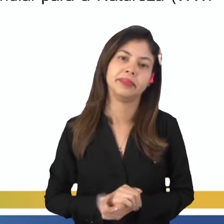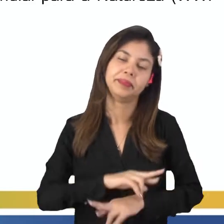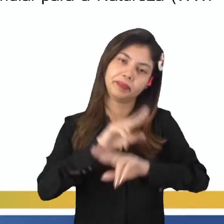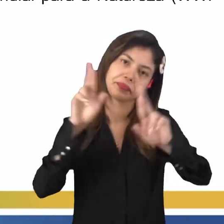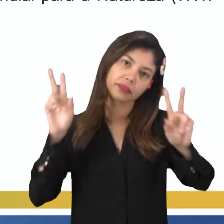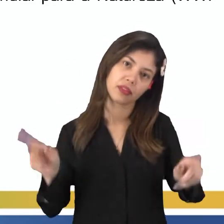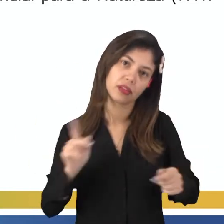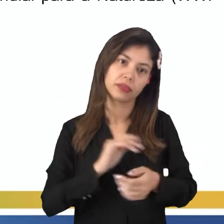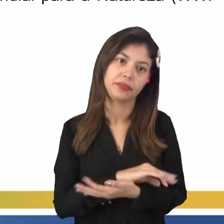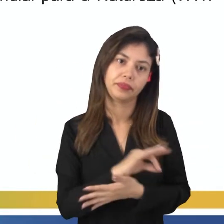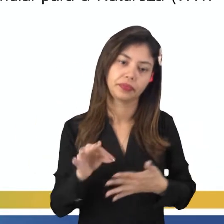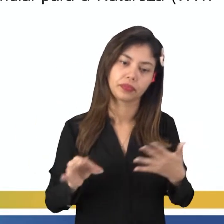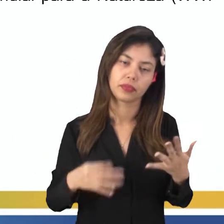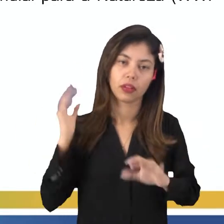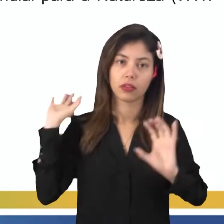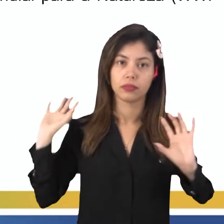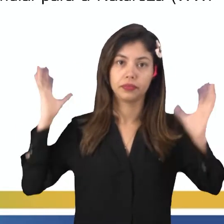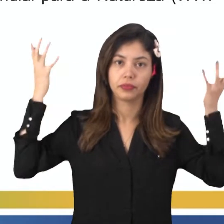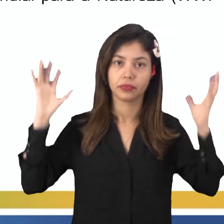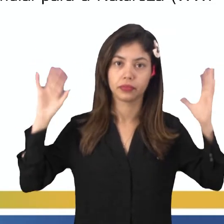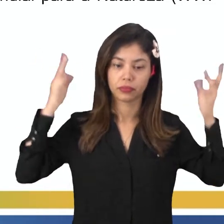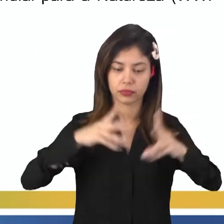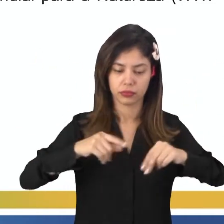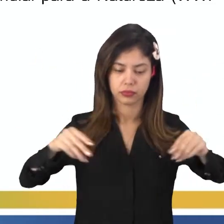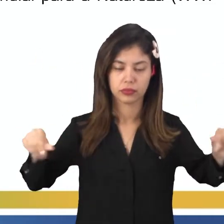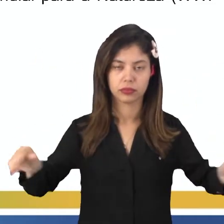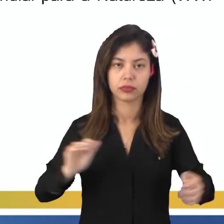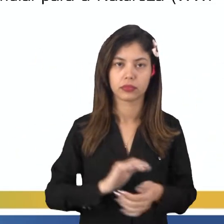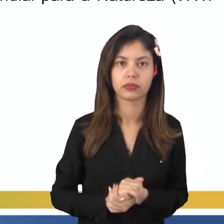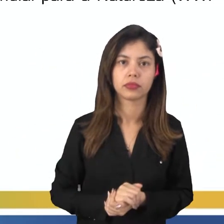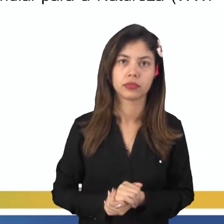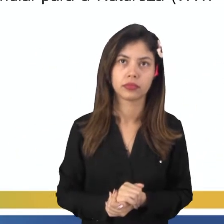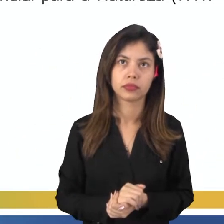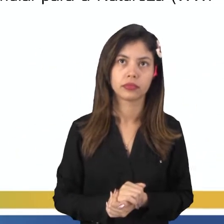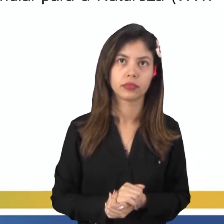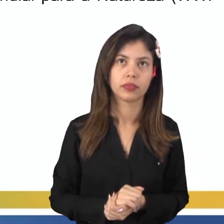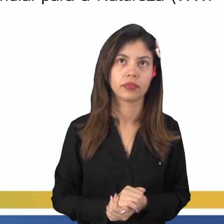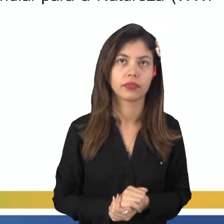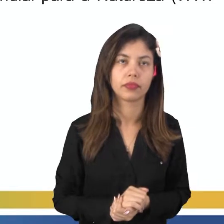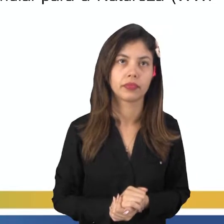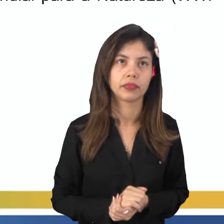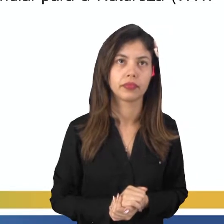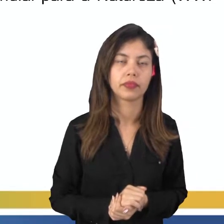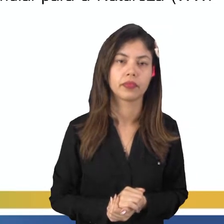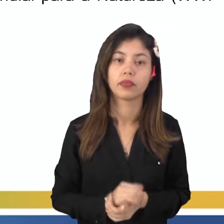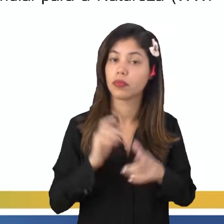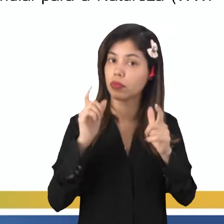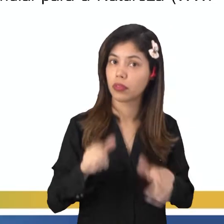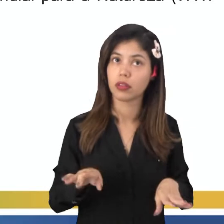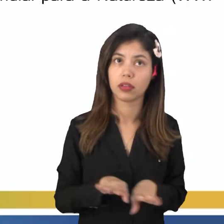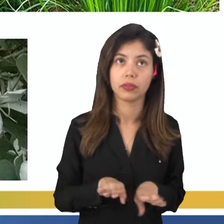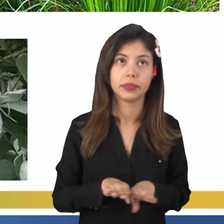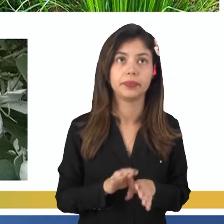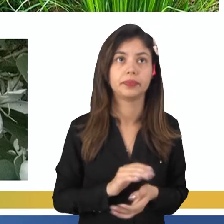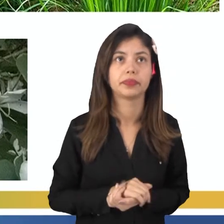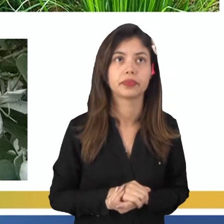simbiose com vários elementos, como o clima, como o solo, como a hidrografia do lugar,